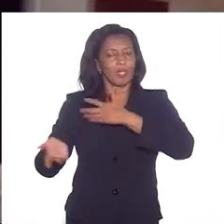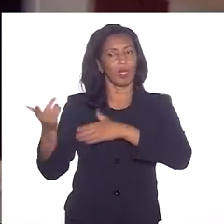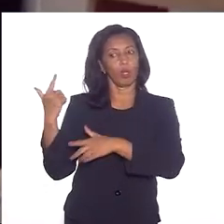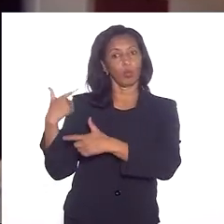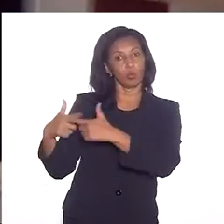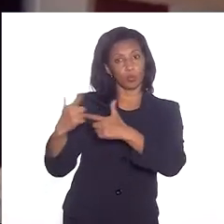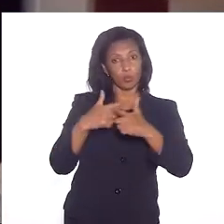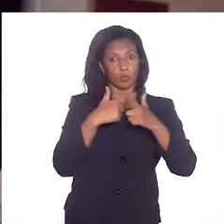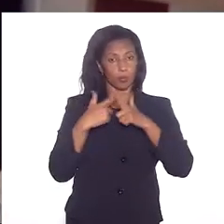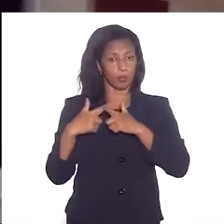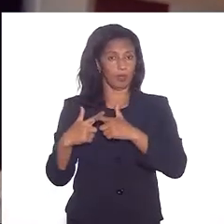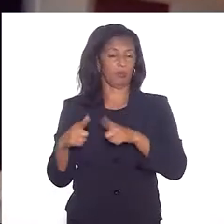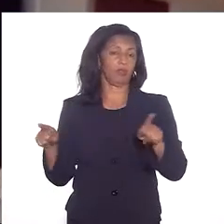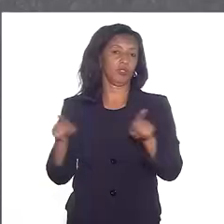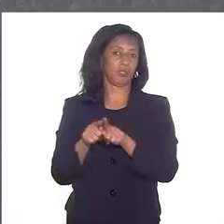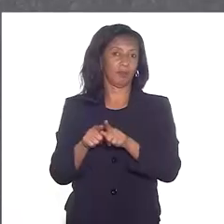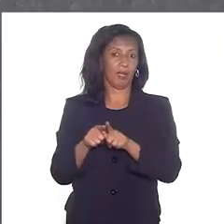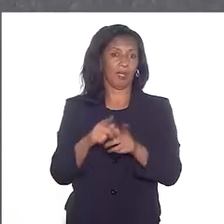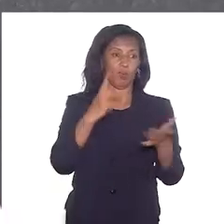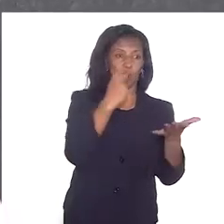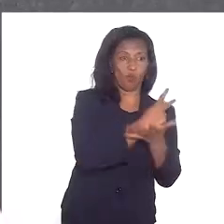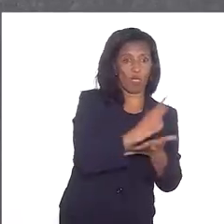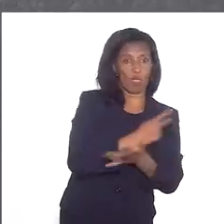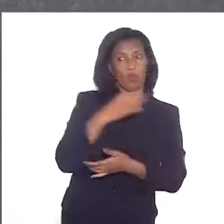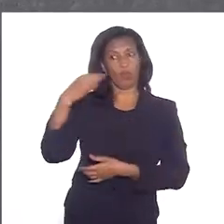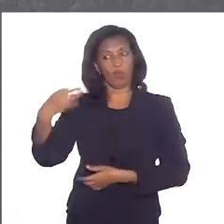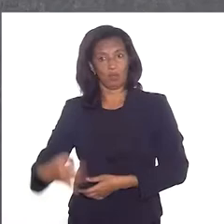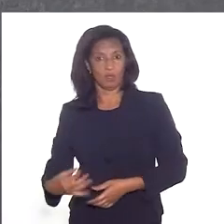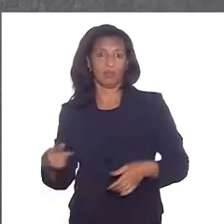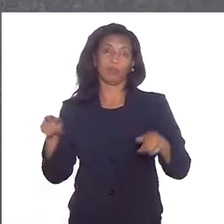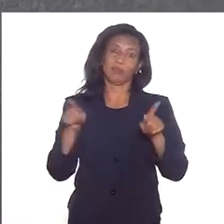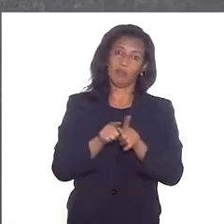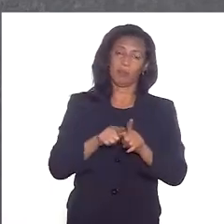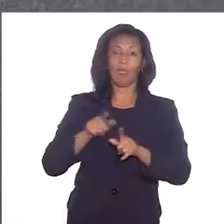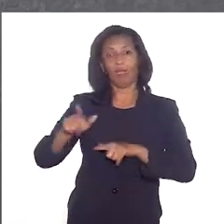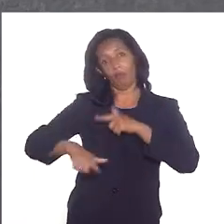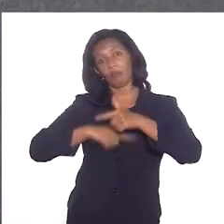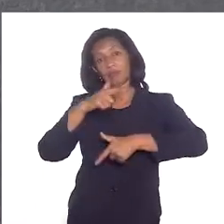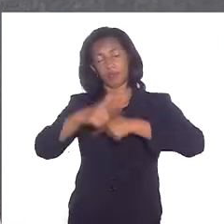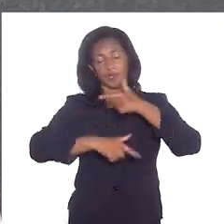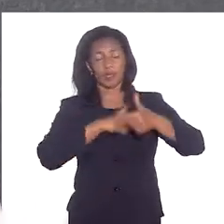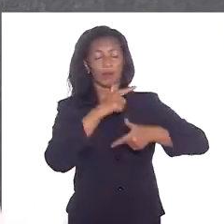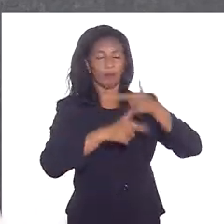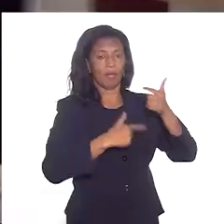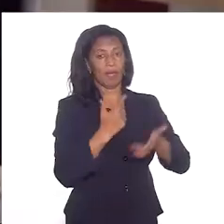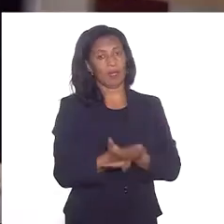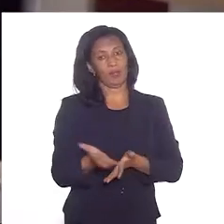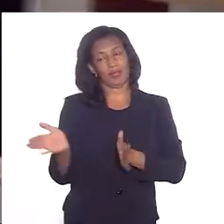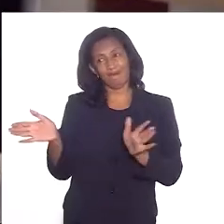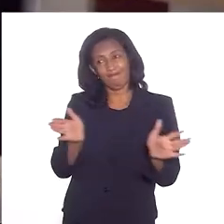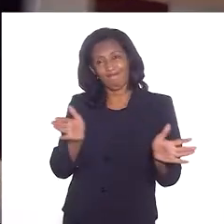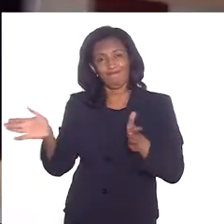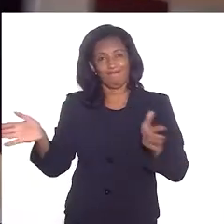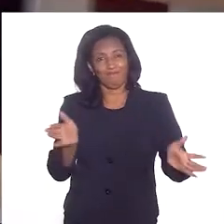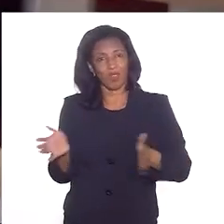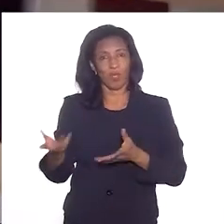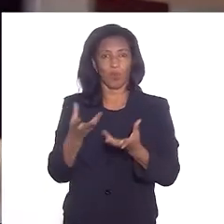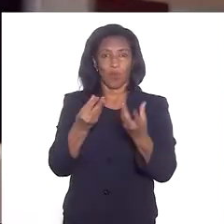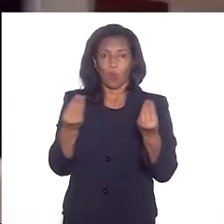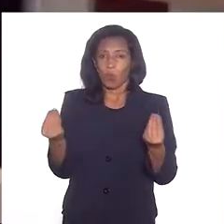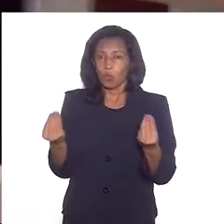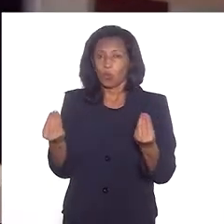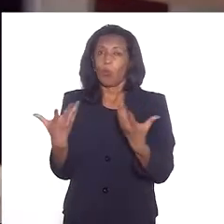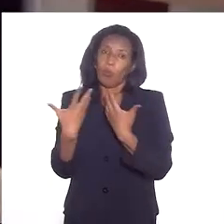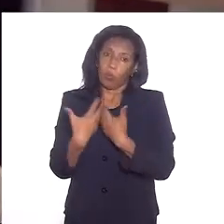esse tipo de produto, né? Com De você. acerto, com erro também. É, de É um acertos trabalho, e né? erros, e